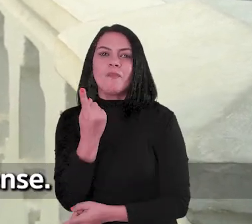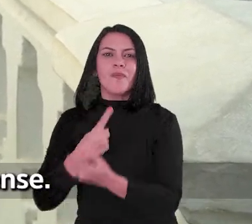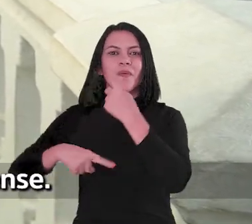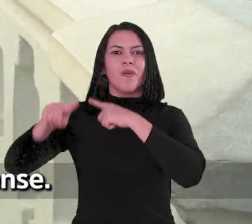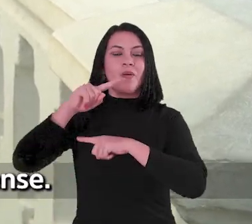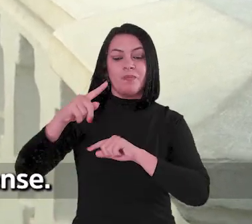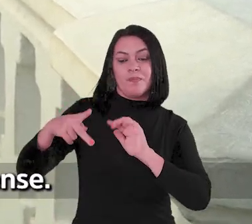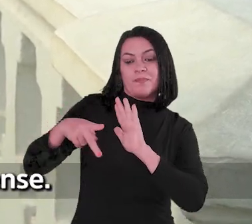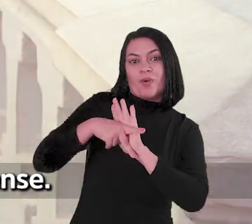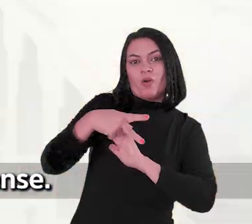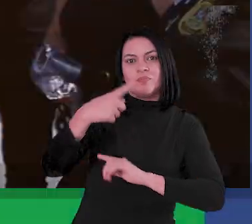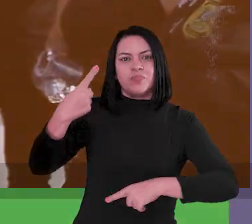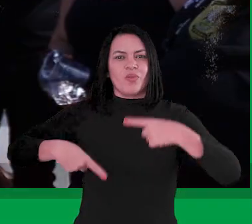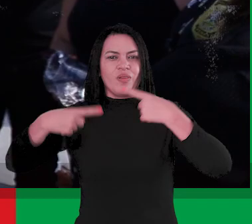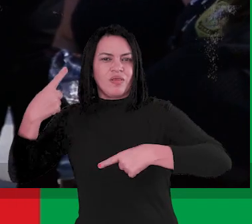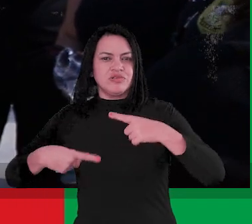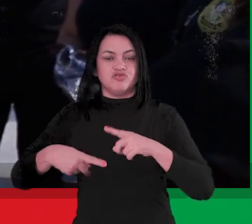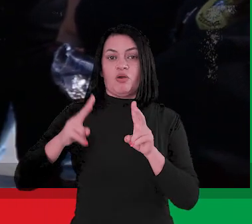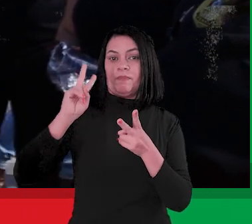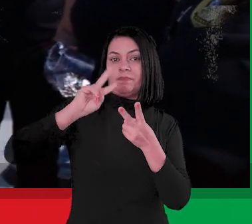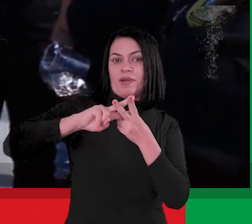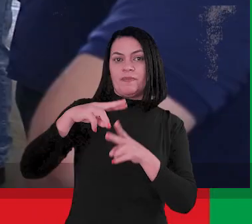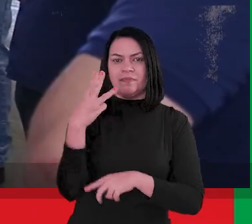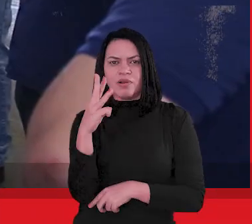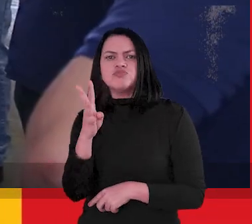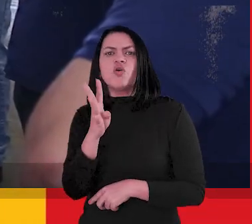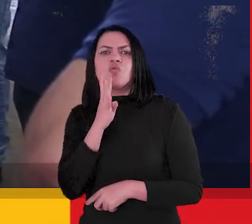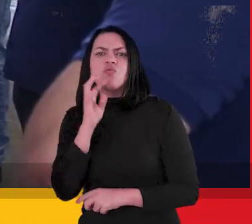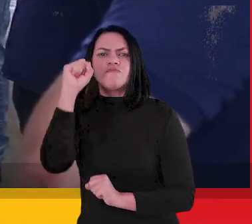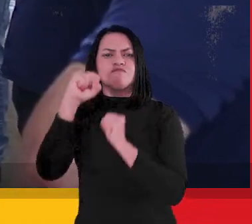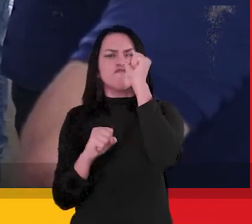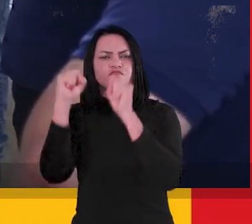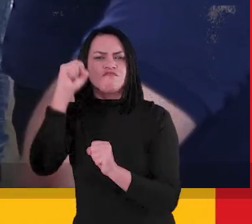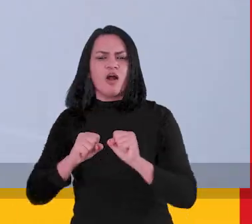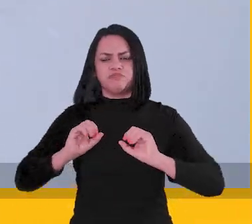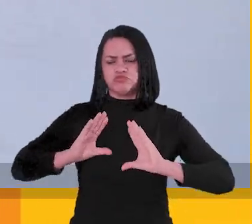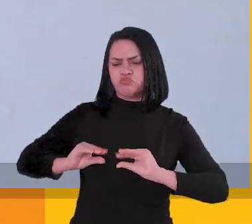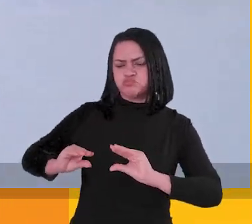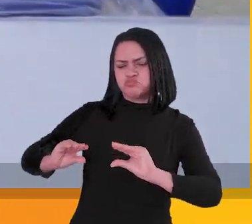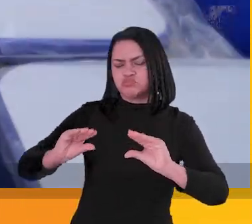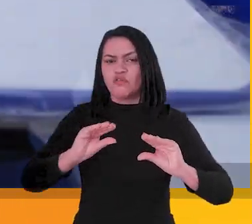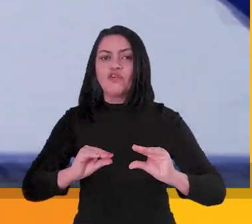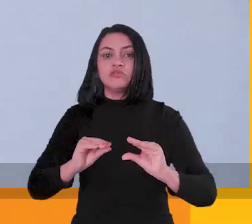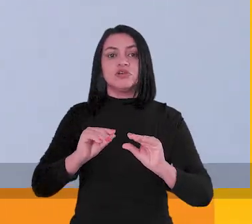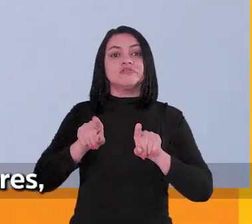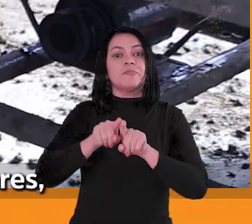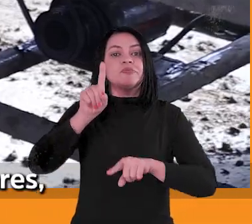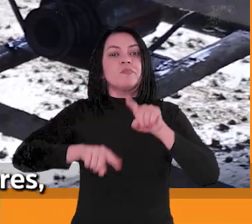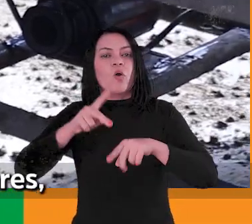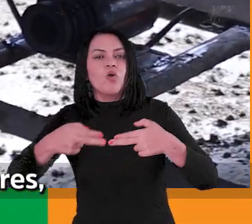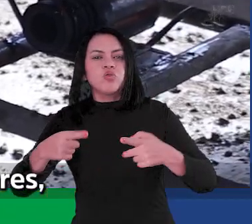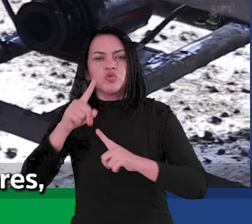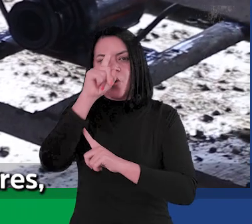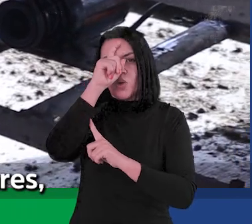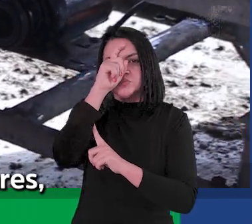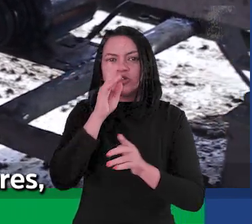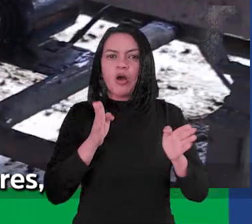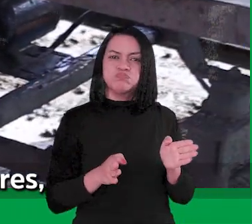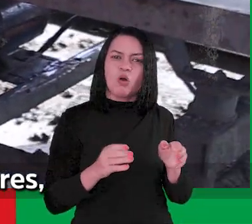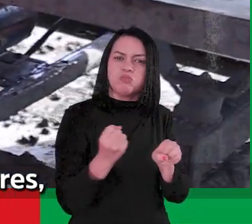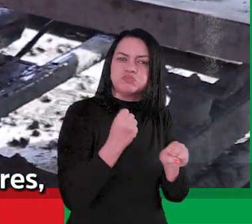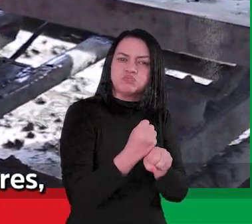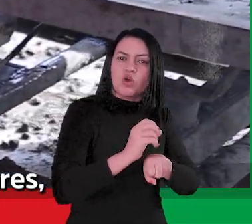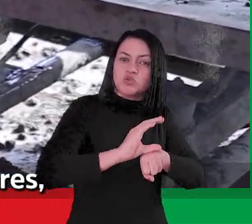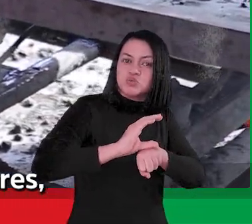política penitenciária maranhense. Eles conheceram as fábricas de estofados, de produtos hospitalares, de blocos de concreto e